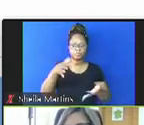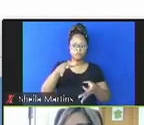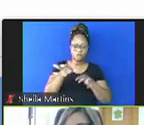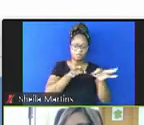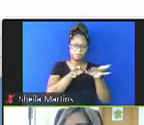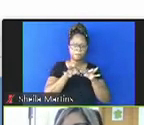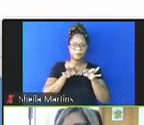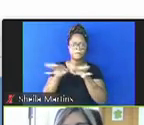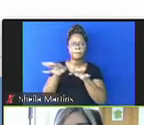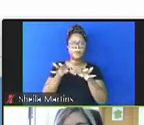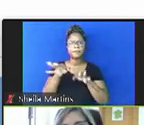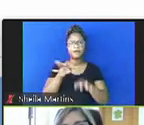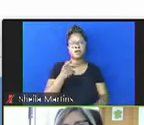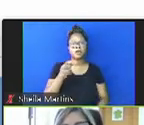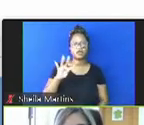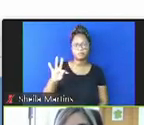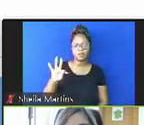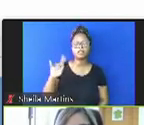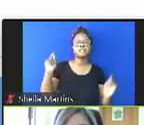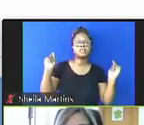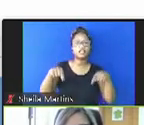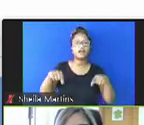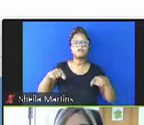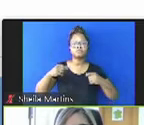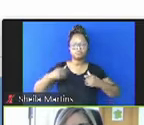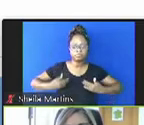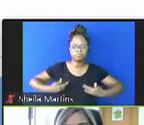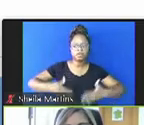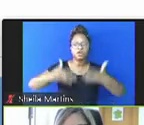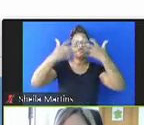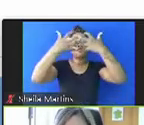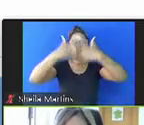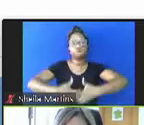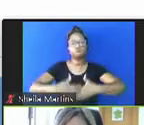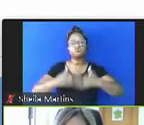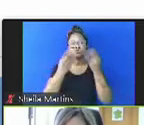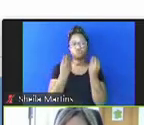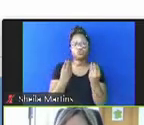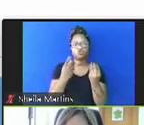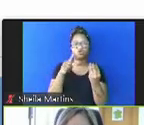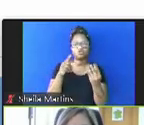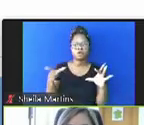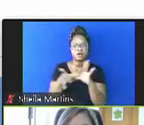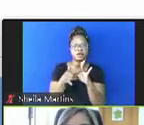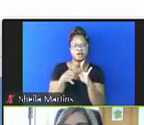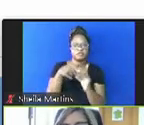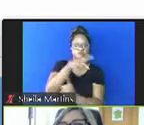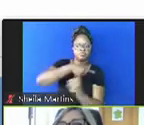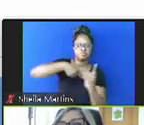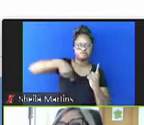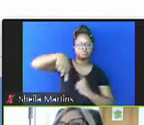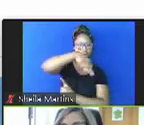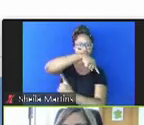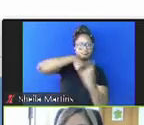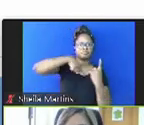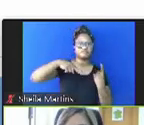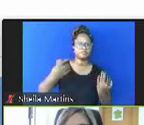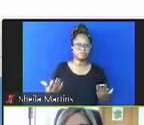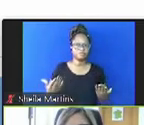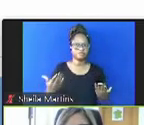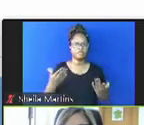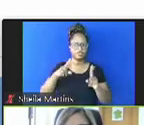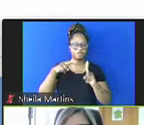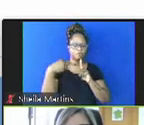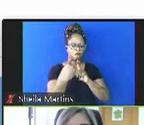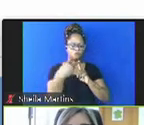projetos do PRINT, eles devem funcionar sempre de forma sinérgica. Então, dentro dessa perspectiva